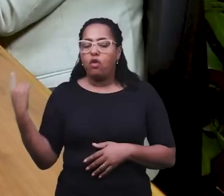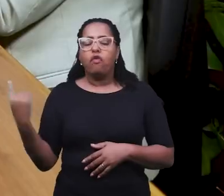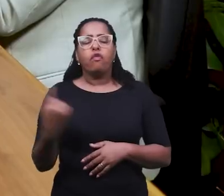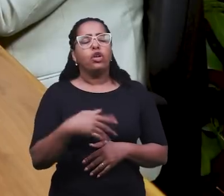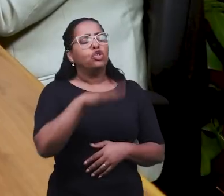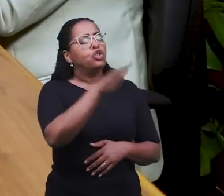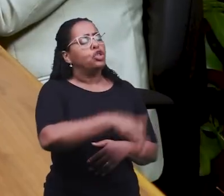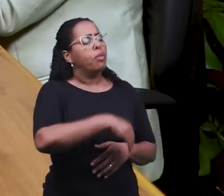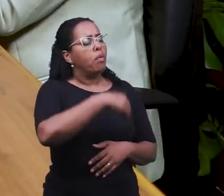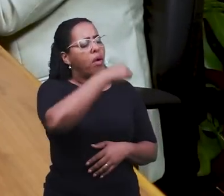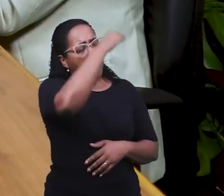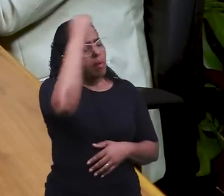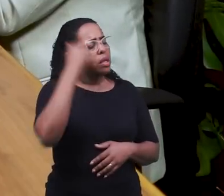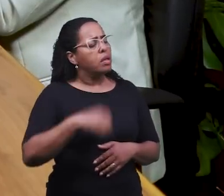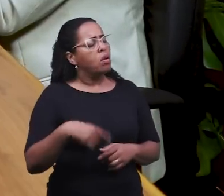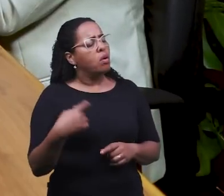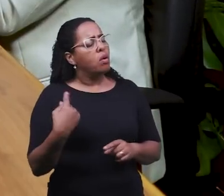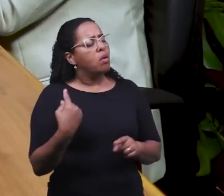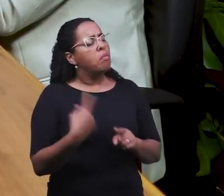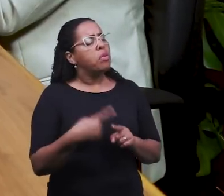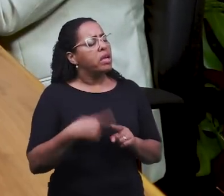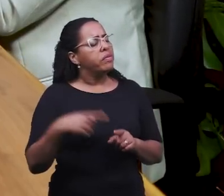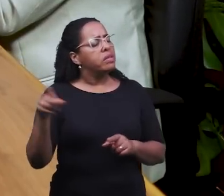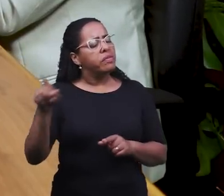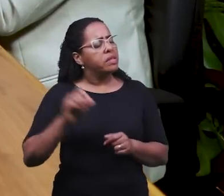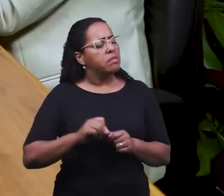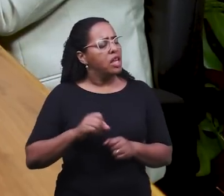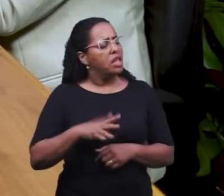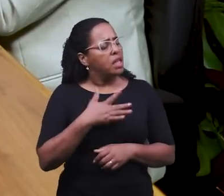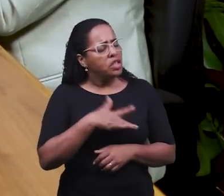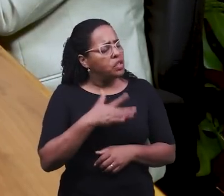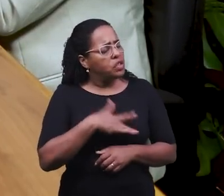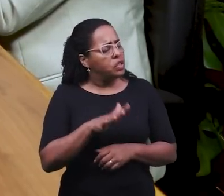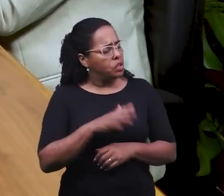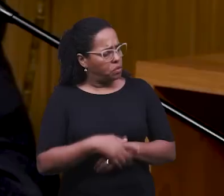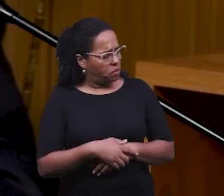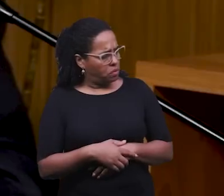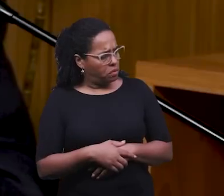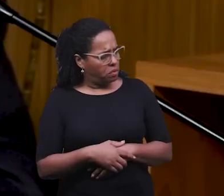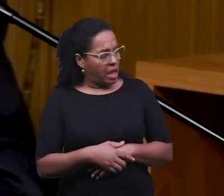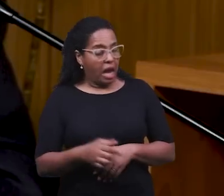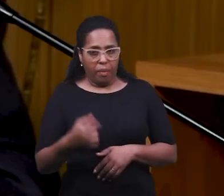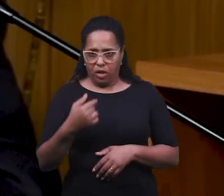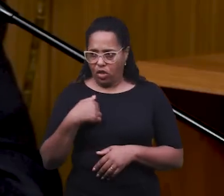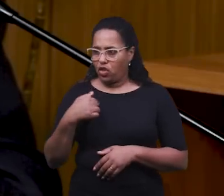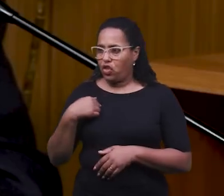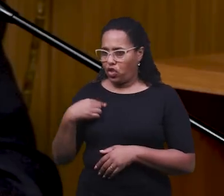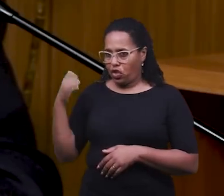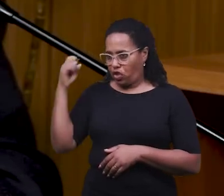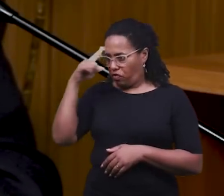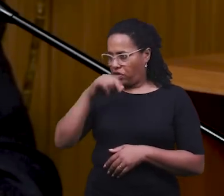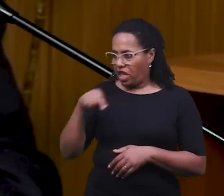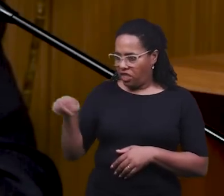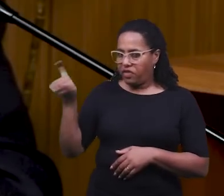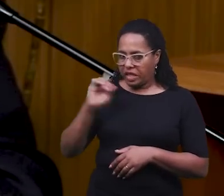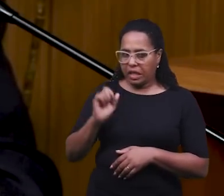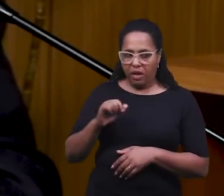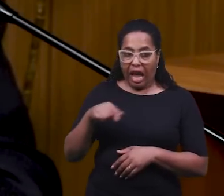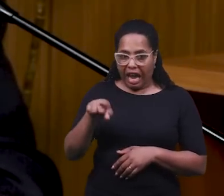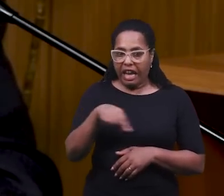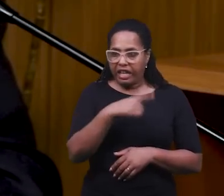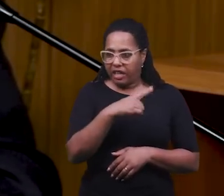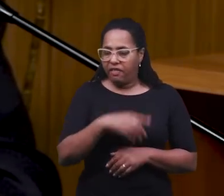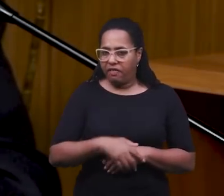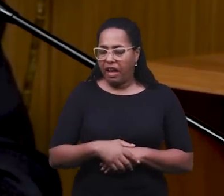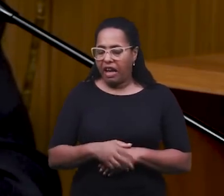Amadeu, por que você fez isso com ele? Tadinho, Amadeu. Mas na hora que eu tô lá na dificuldade, não é você que vai lá, não.